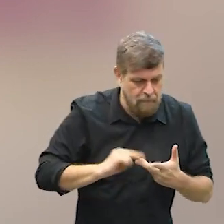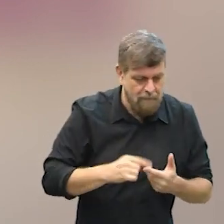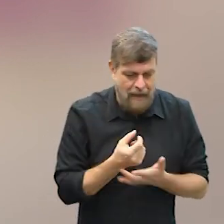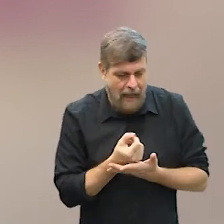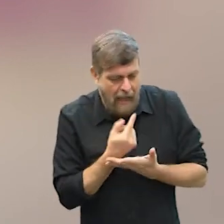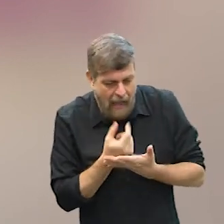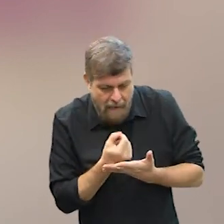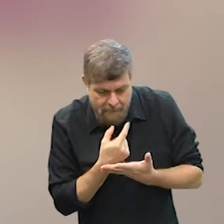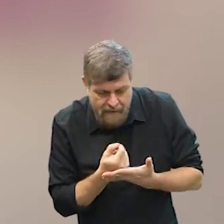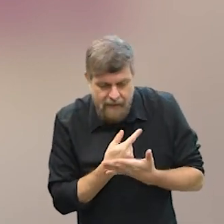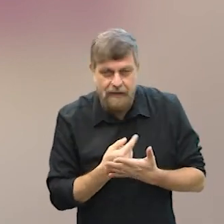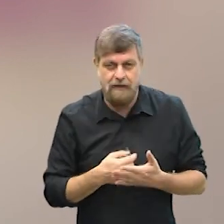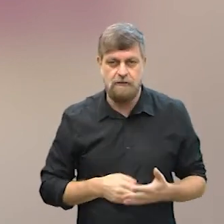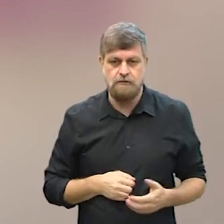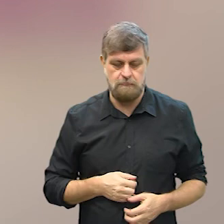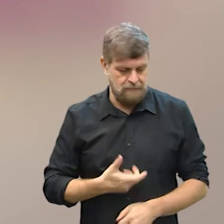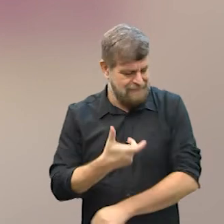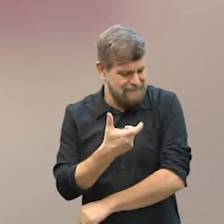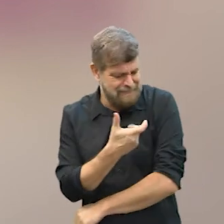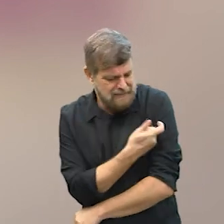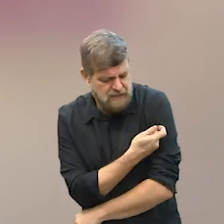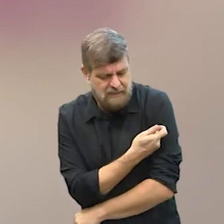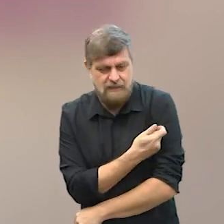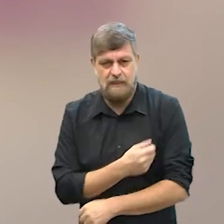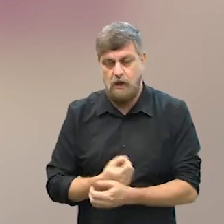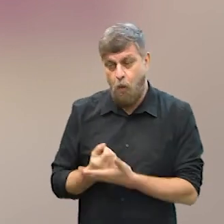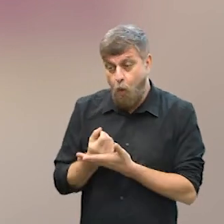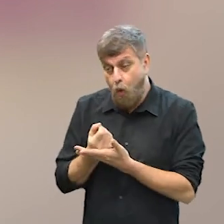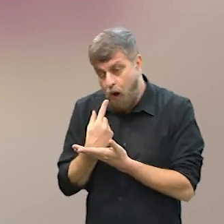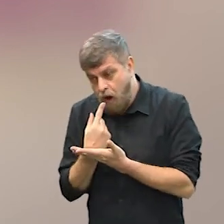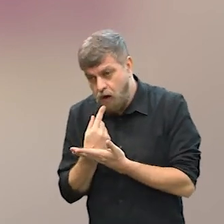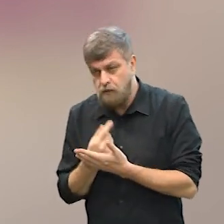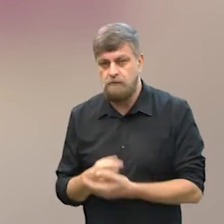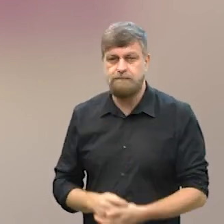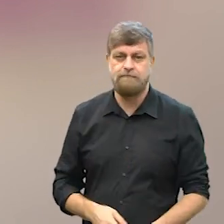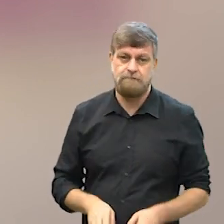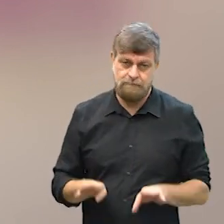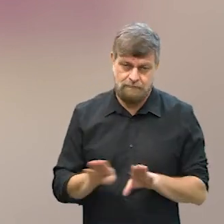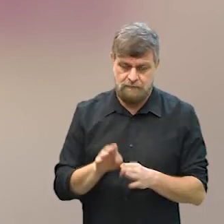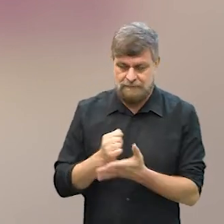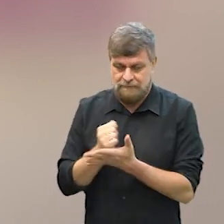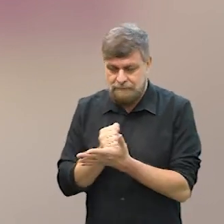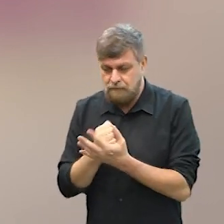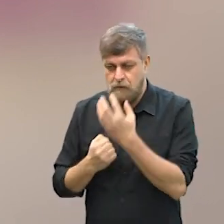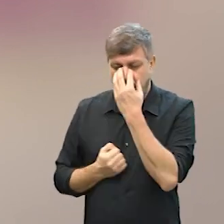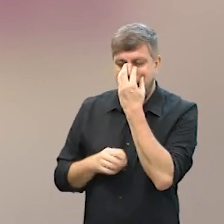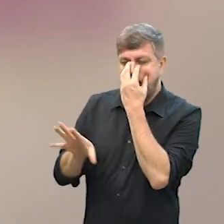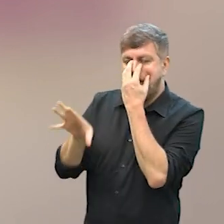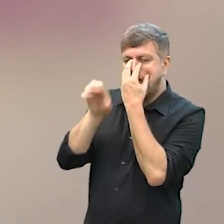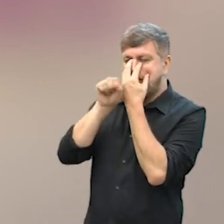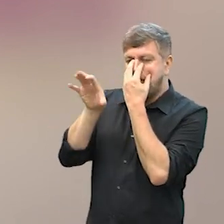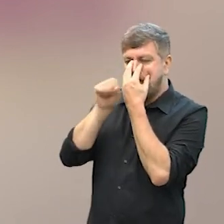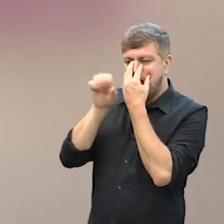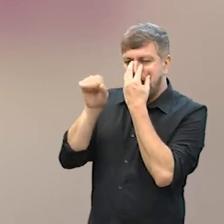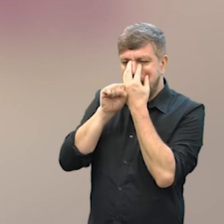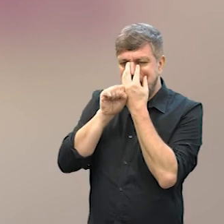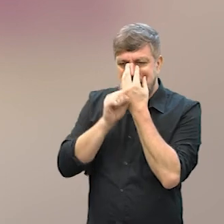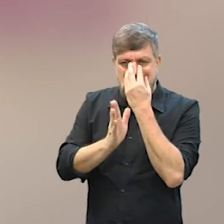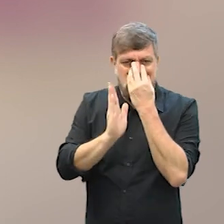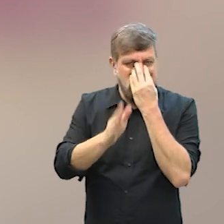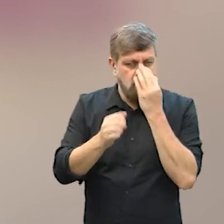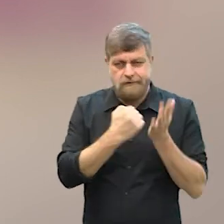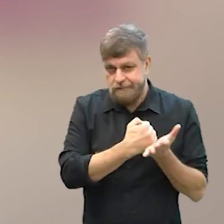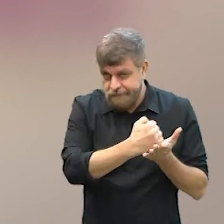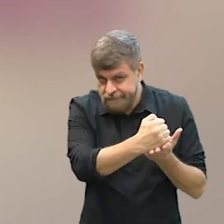terapêuticas medicamentosas, tanto injetáveis como em forma de comprimidos ou inalações, etc.,